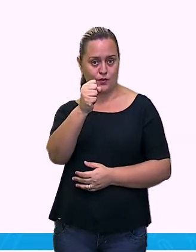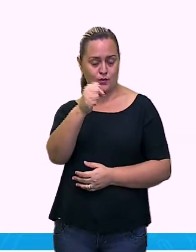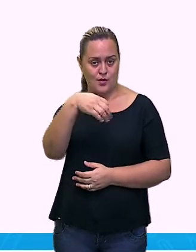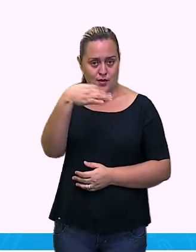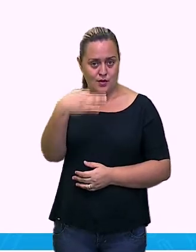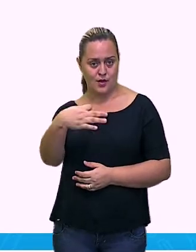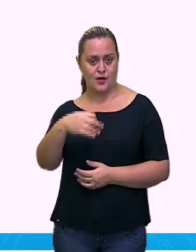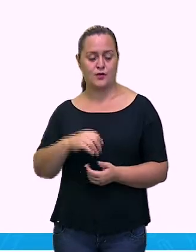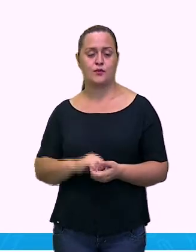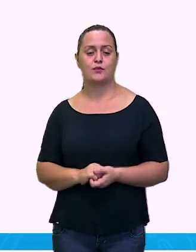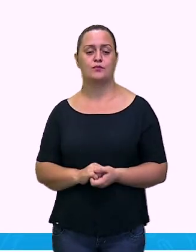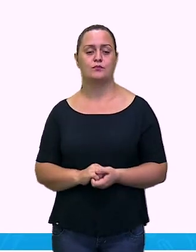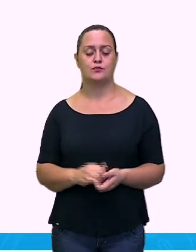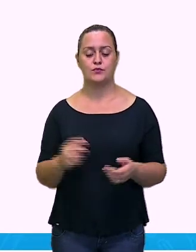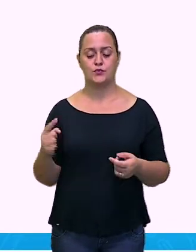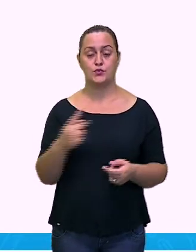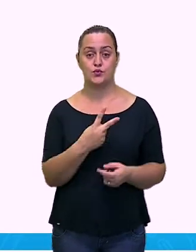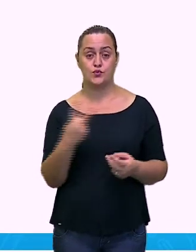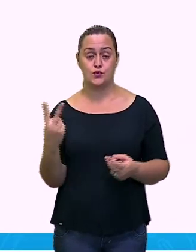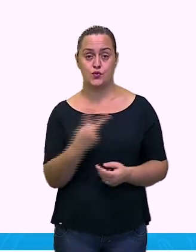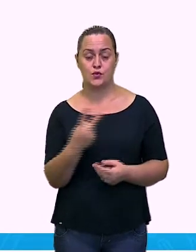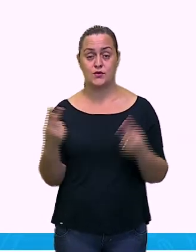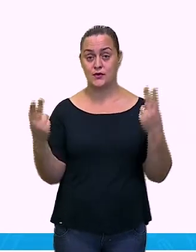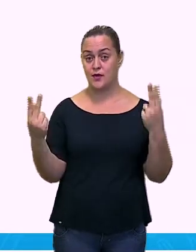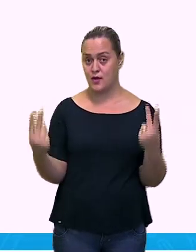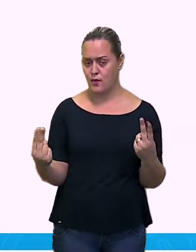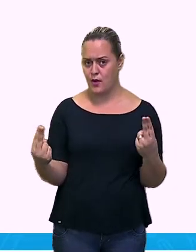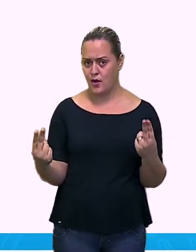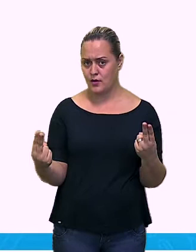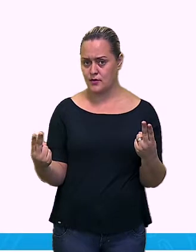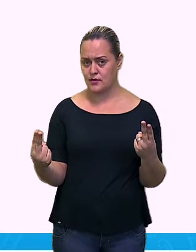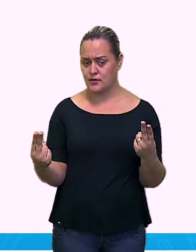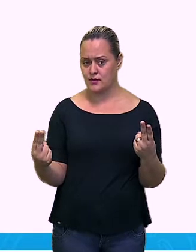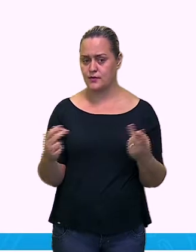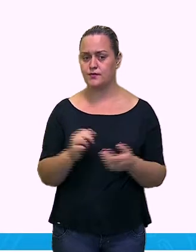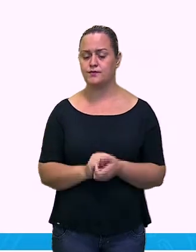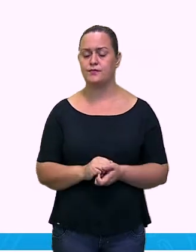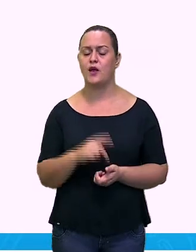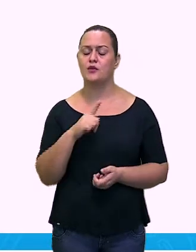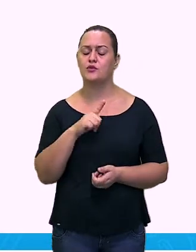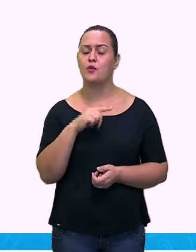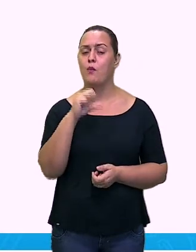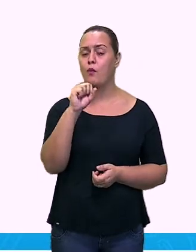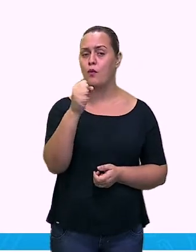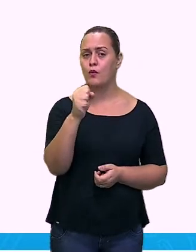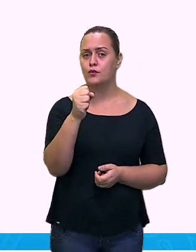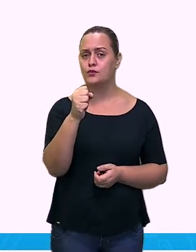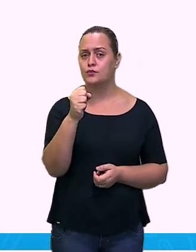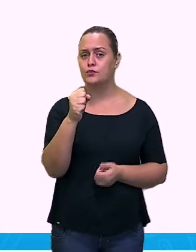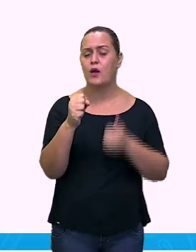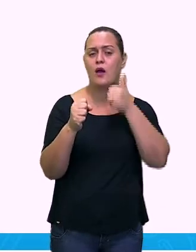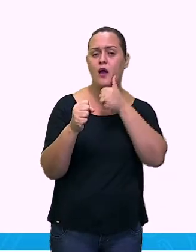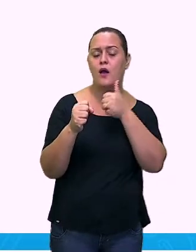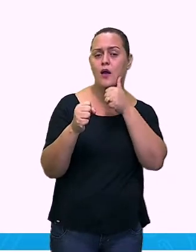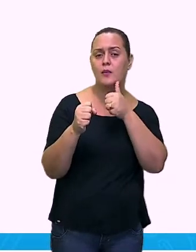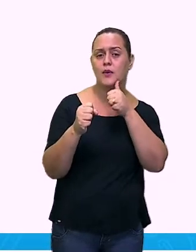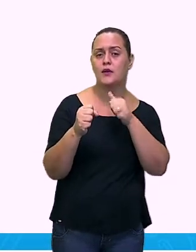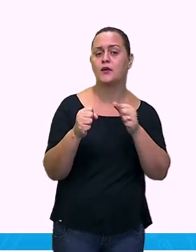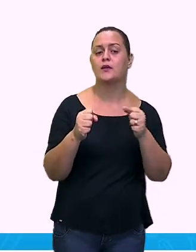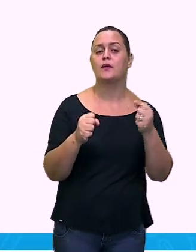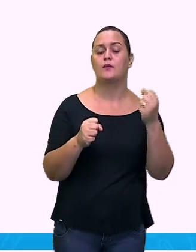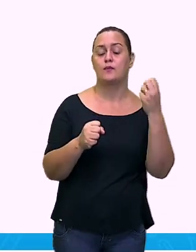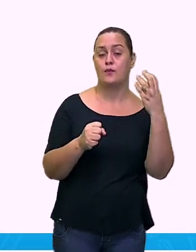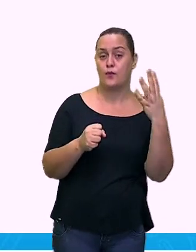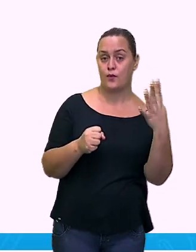e quais tão eu tinha oito quanto que ficou para cada um